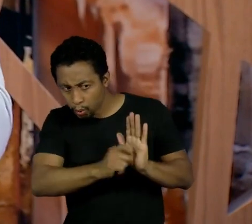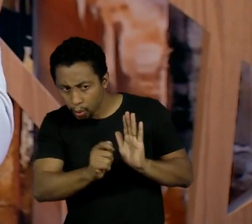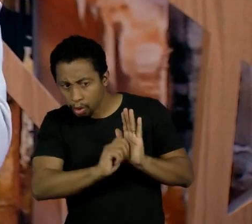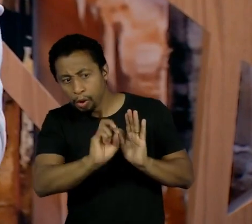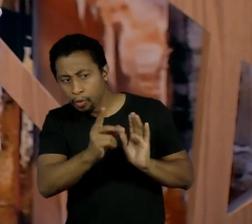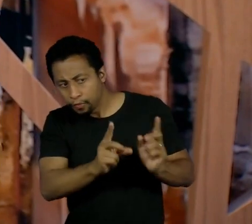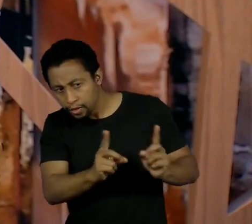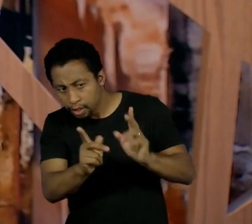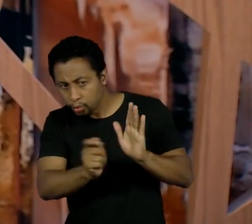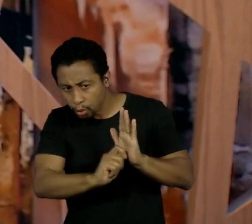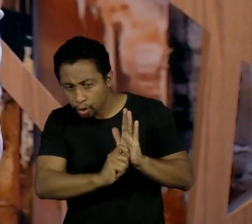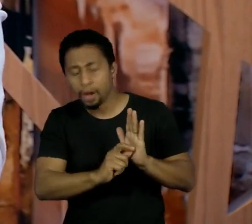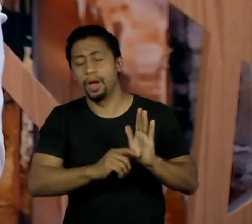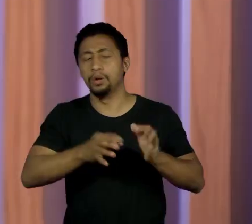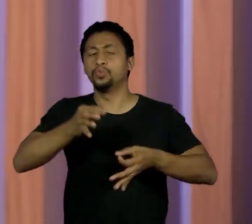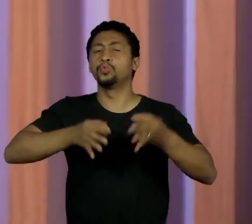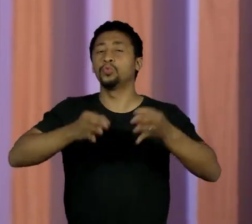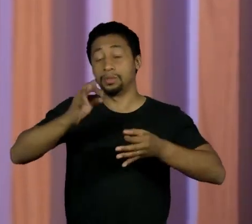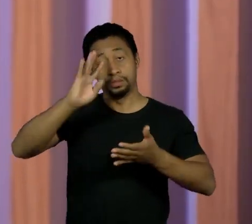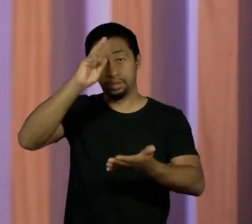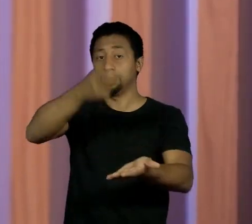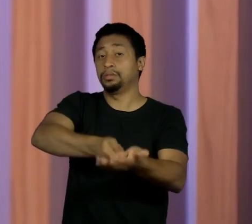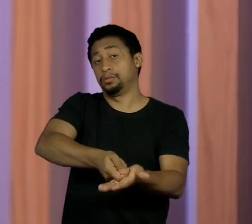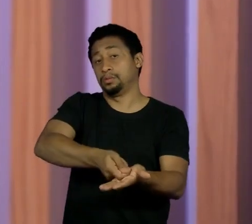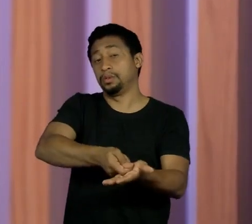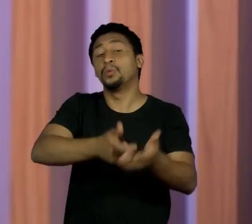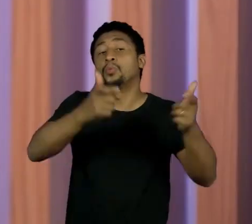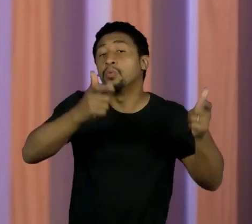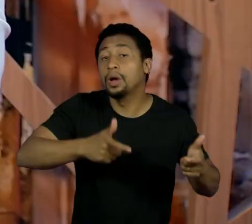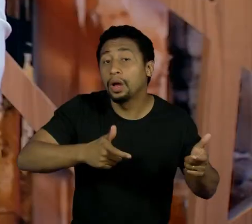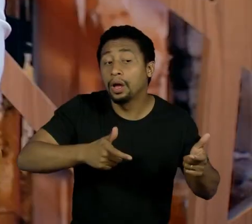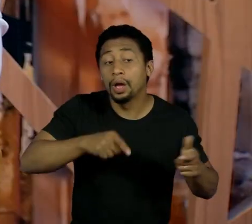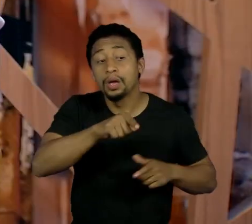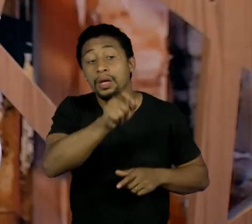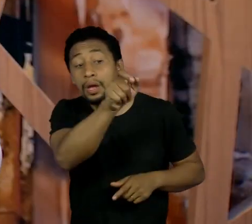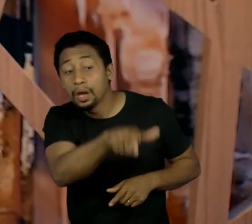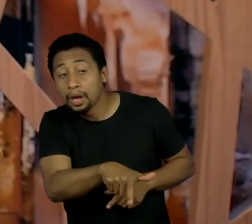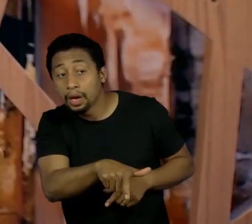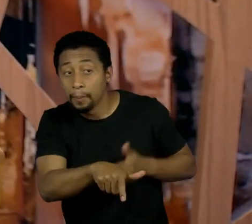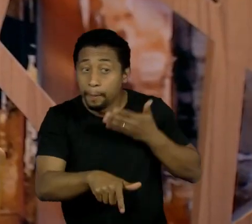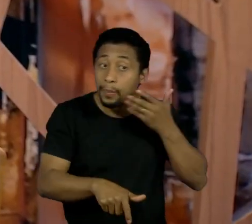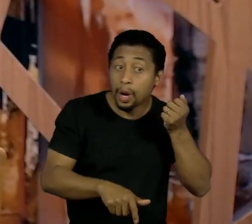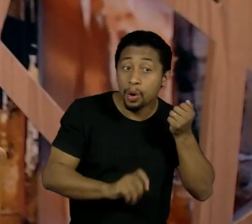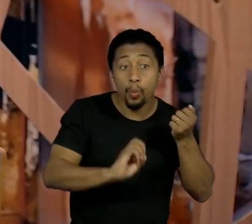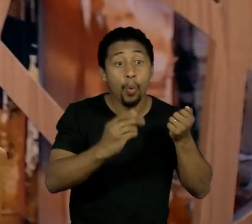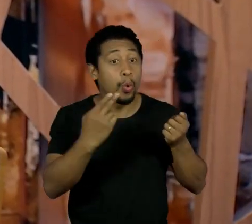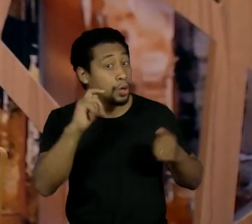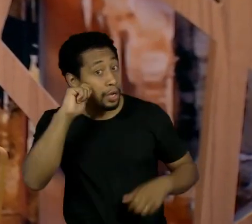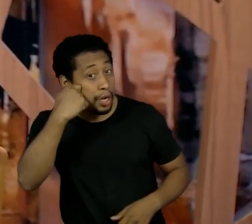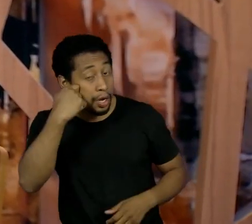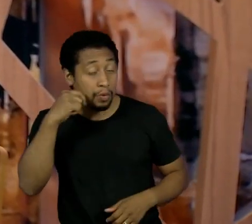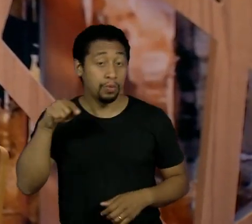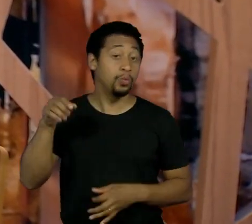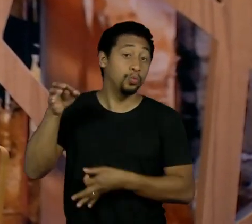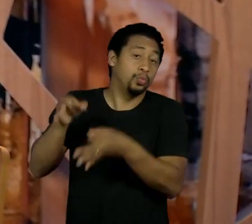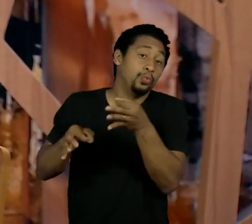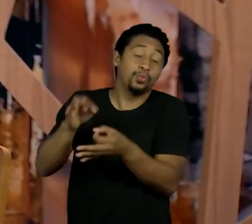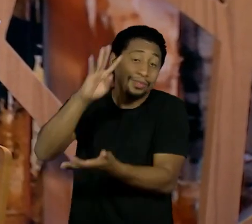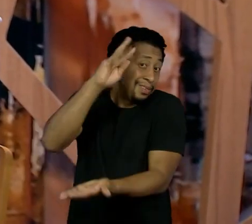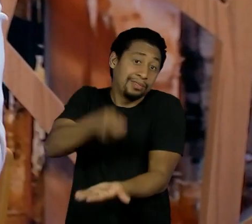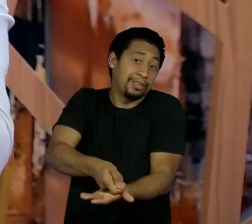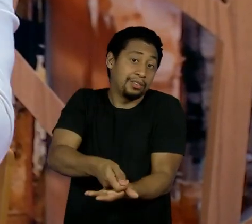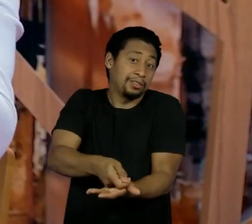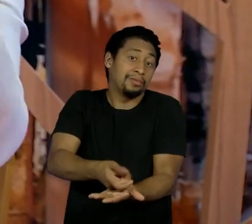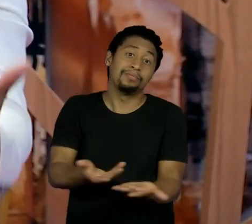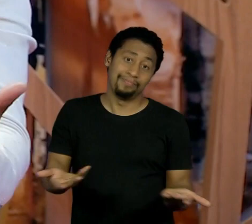no local onde está sendo feita essa situação, o juiz vai analisar tudo isso e ele que vai dizer quem é traficante, quem não é. E aí